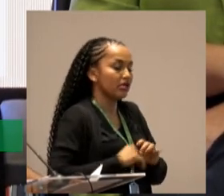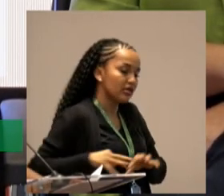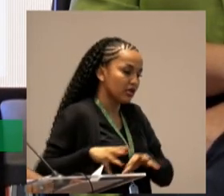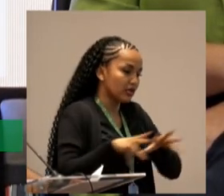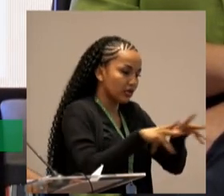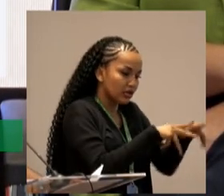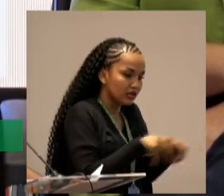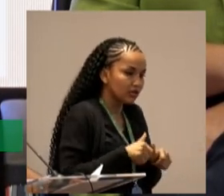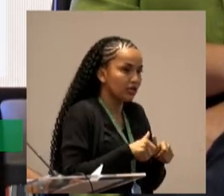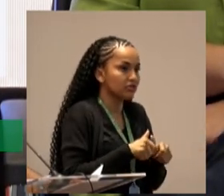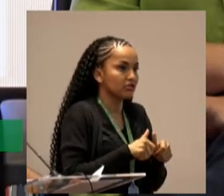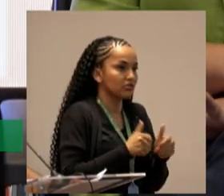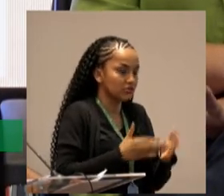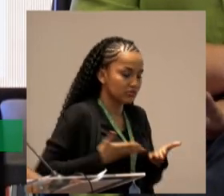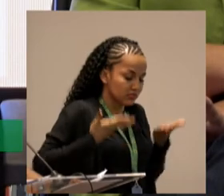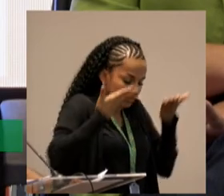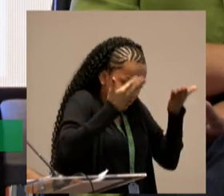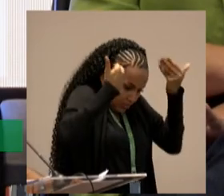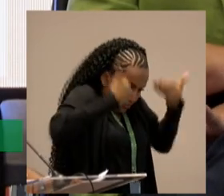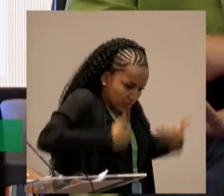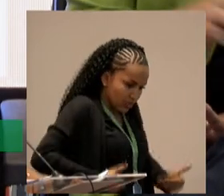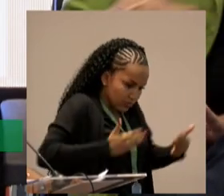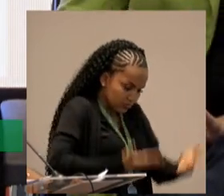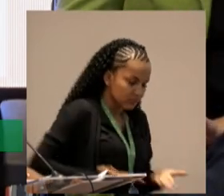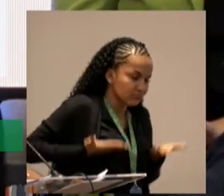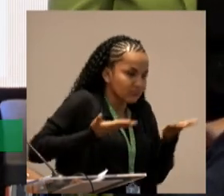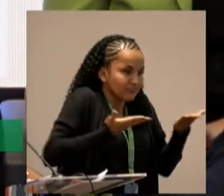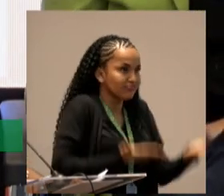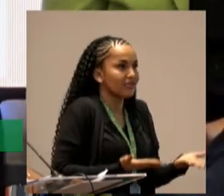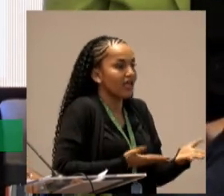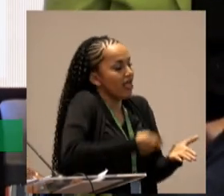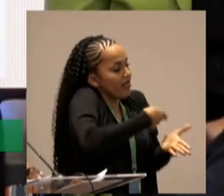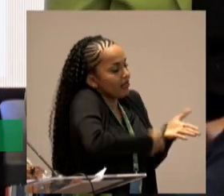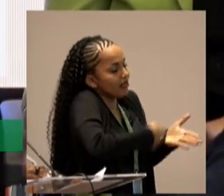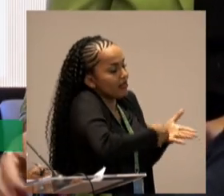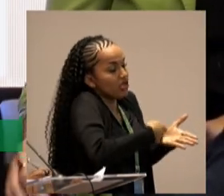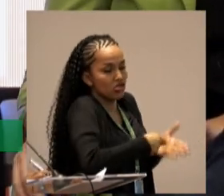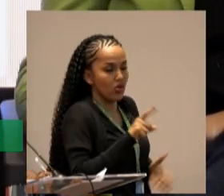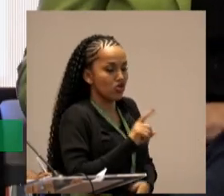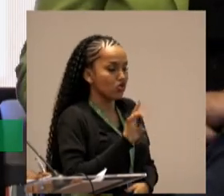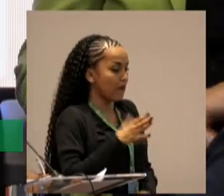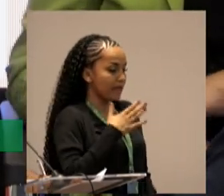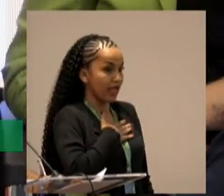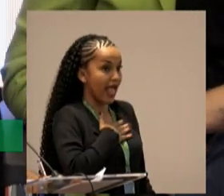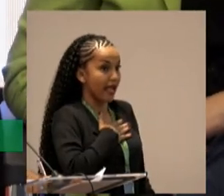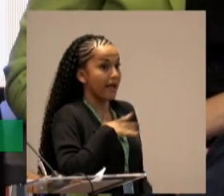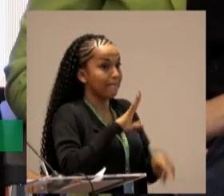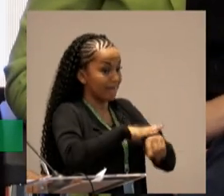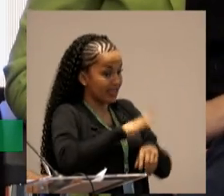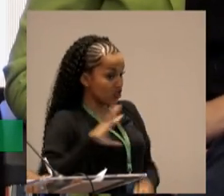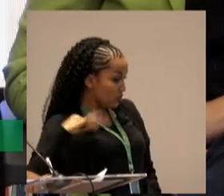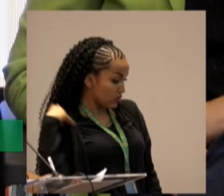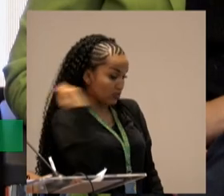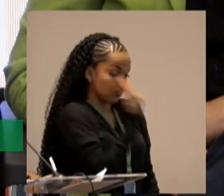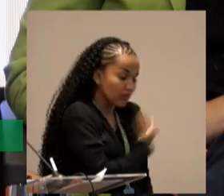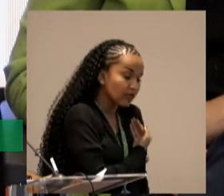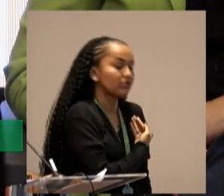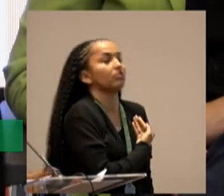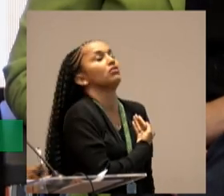todos aqui presentes que essa luta não é minha, é nossa. E eu